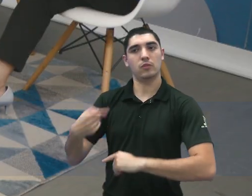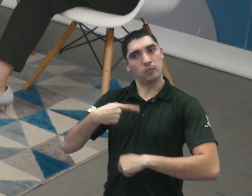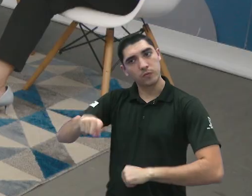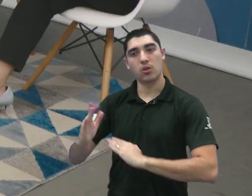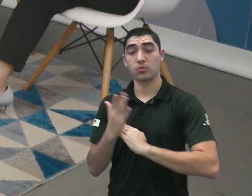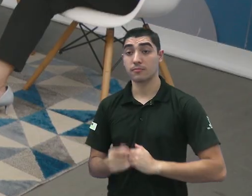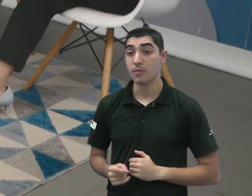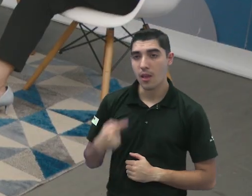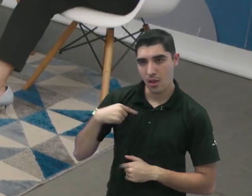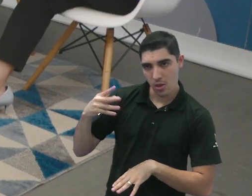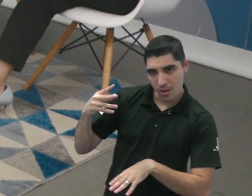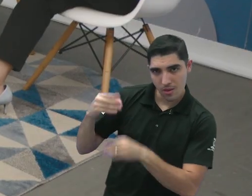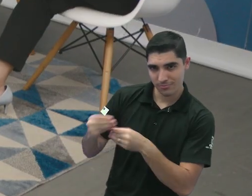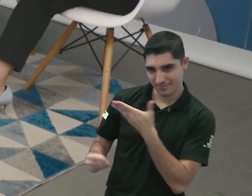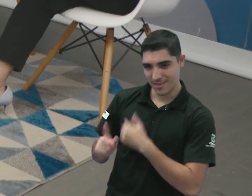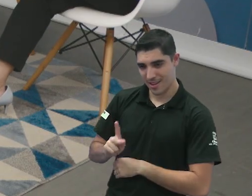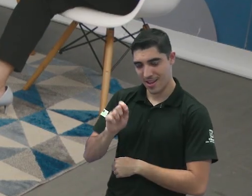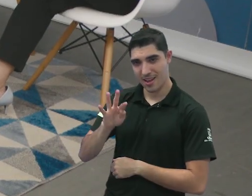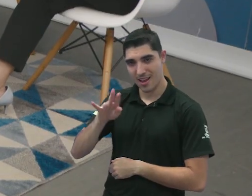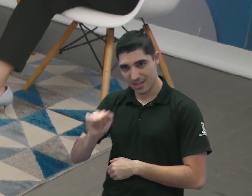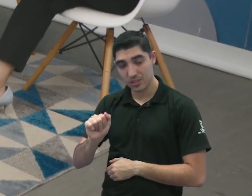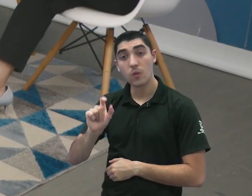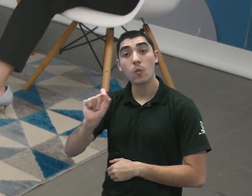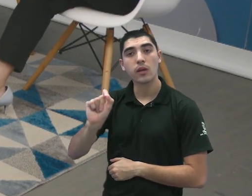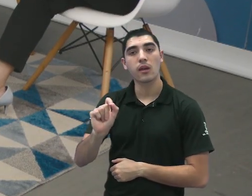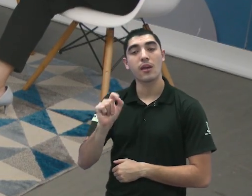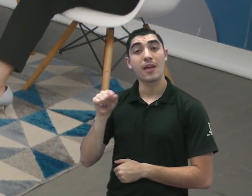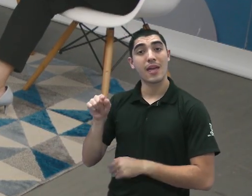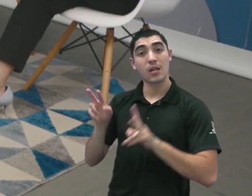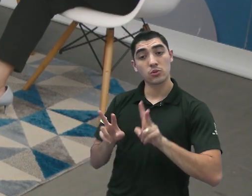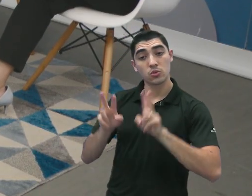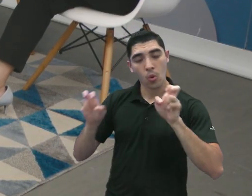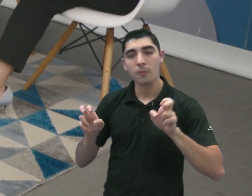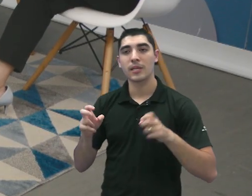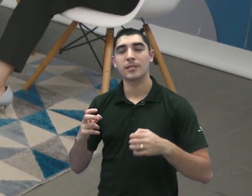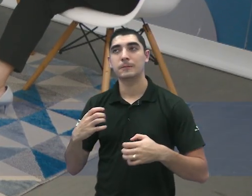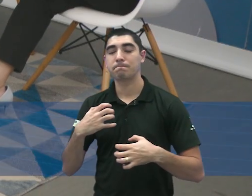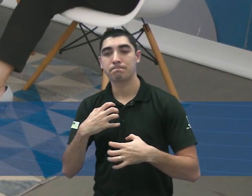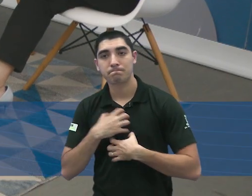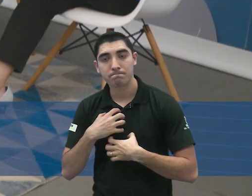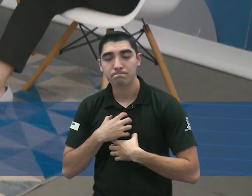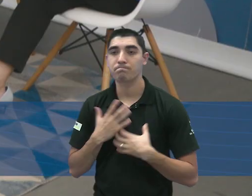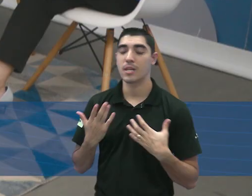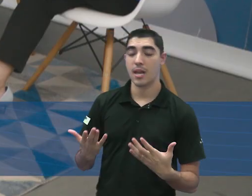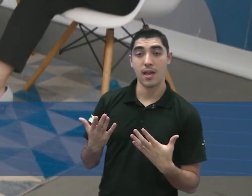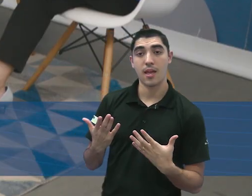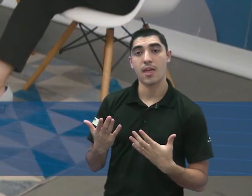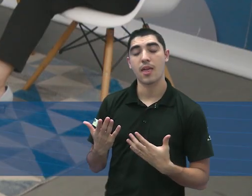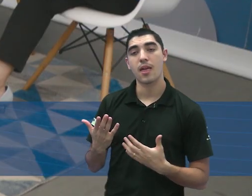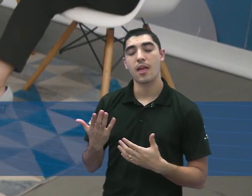vinculado, Rafa, só complementando aqui a Kátia, né? De novo, a questão do estigma, né? Então, o estigma, ele parte de um